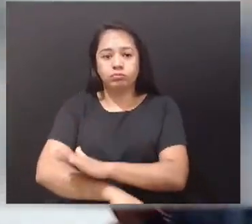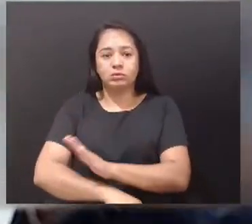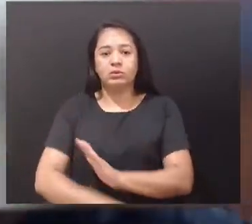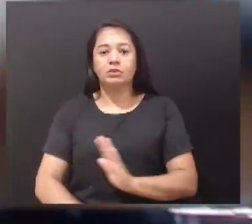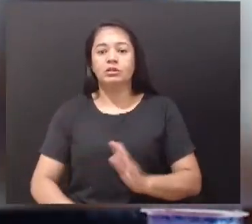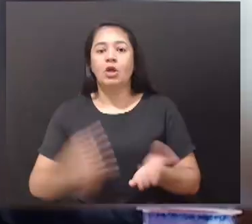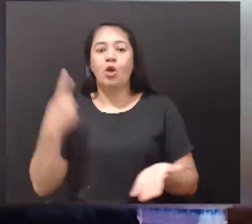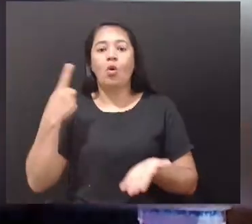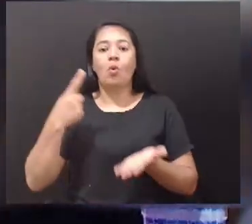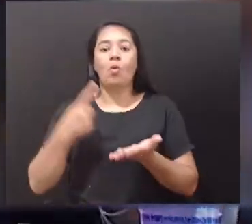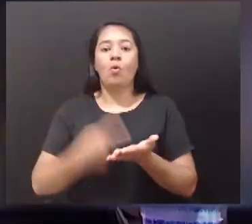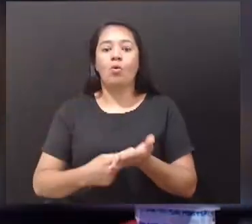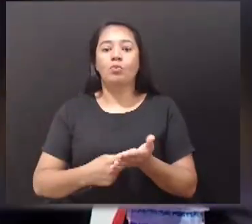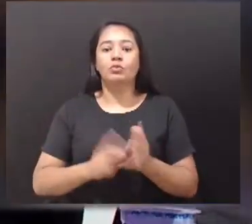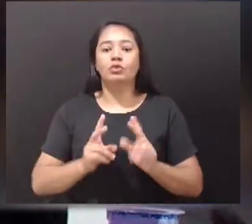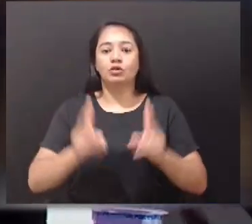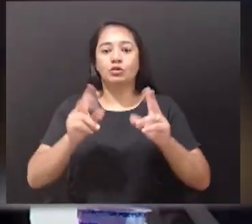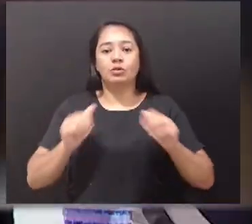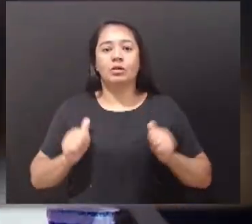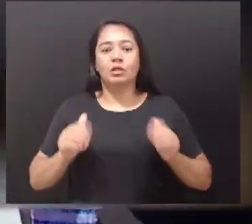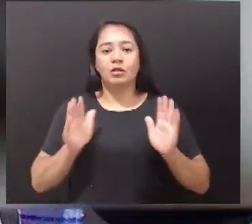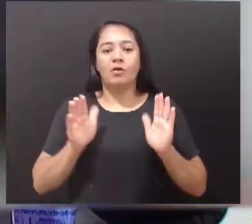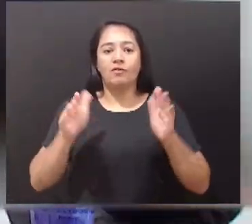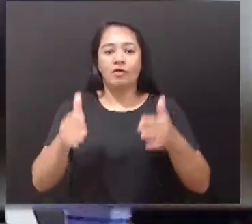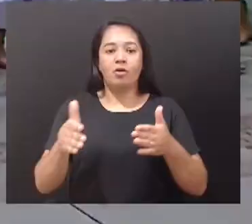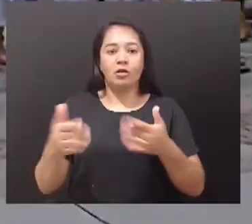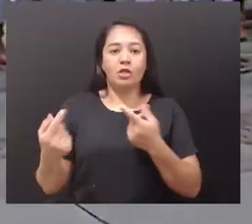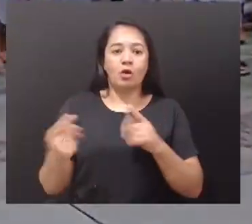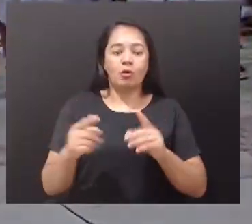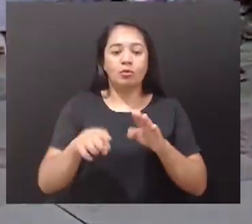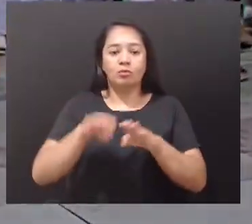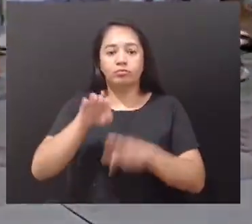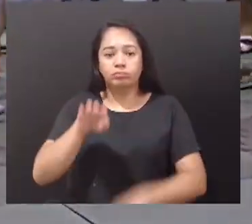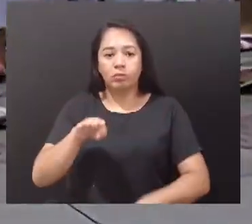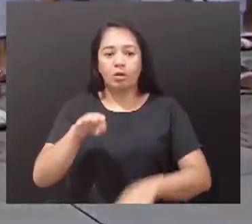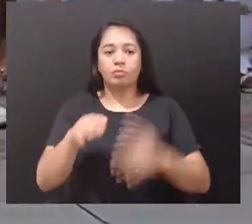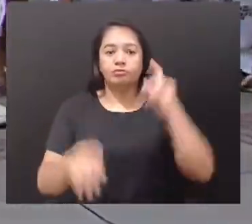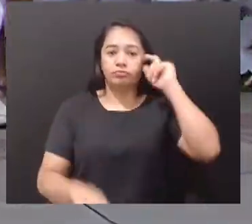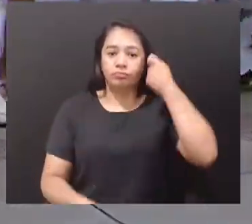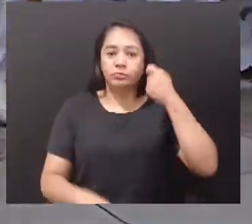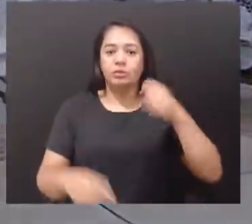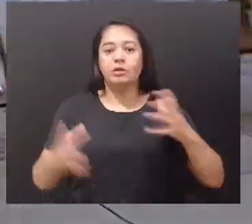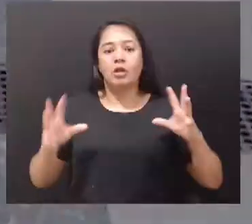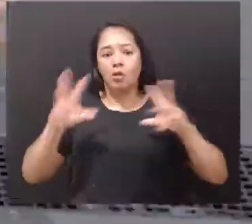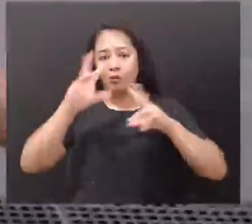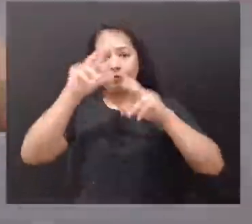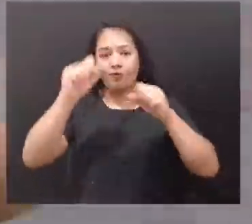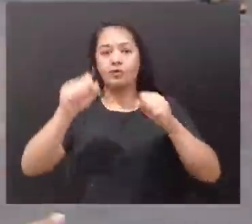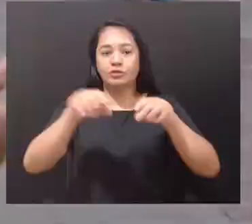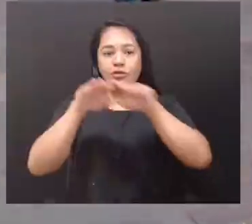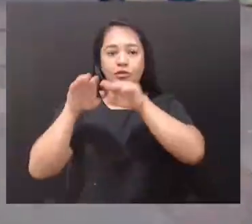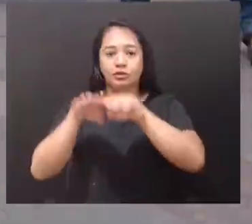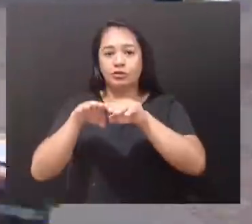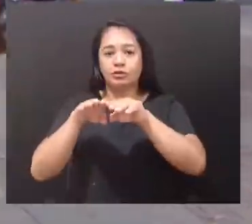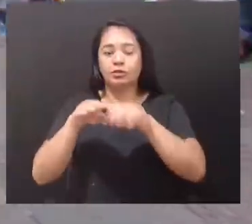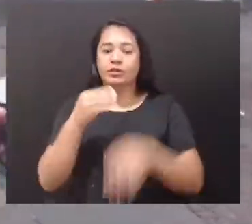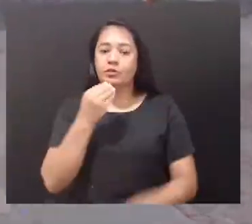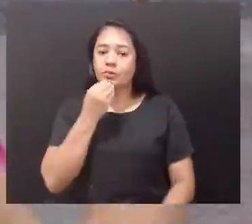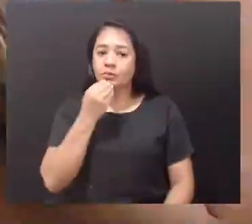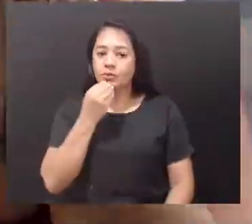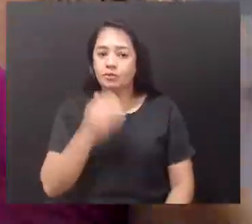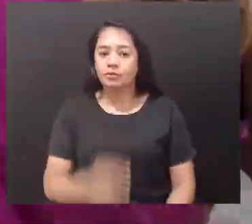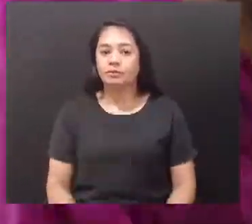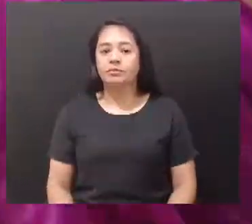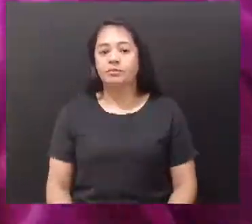de manter as ações para combater a desigualdade racial e fortalecer a igualdade de oportunidades. A cidade conta